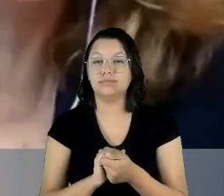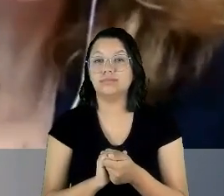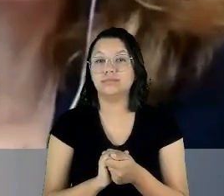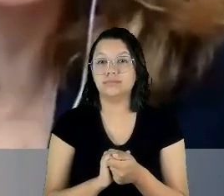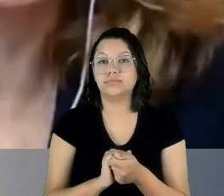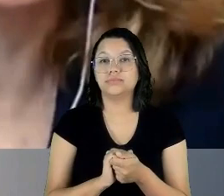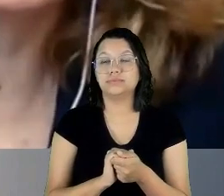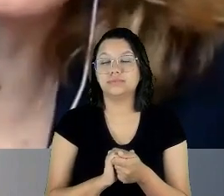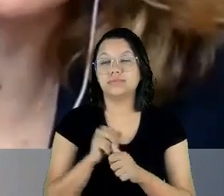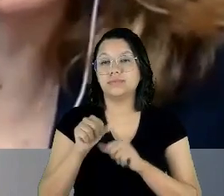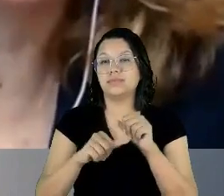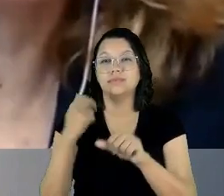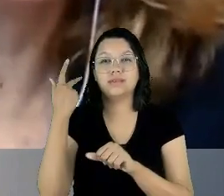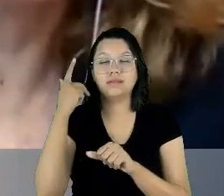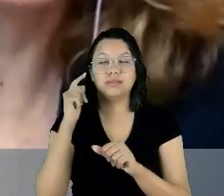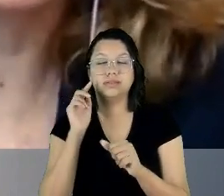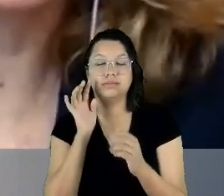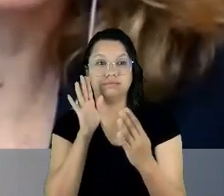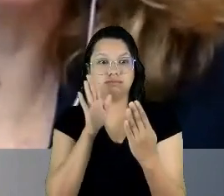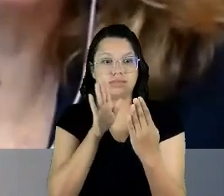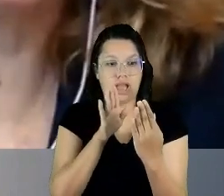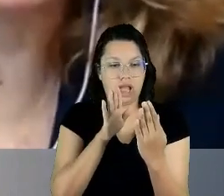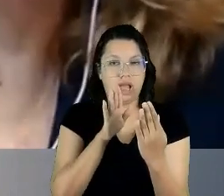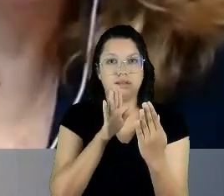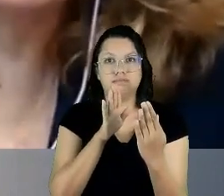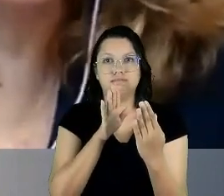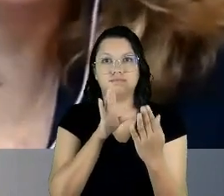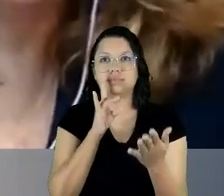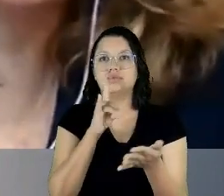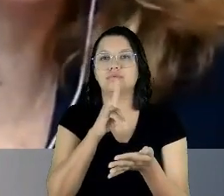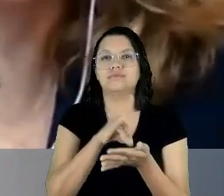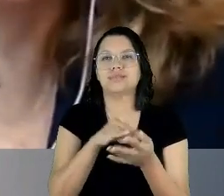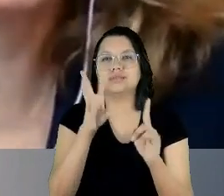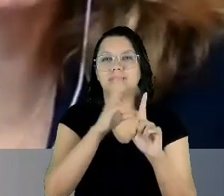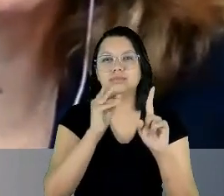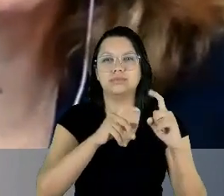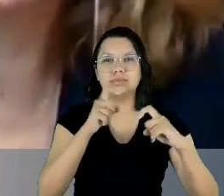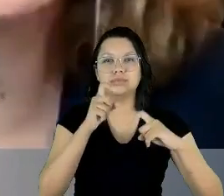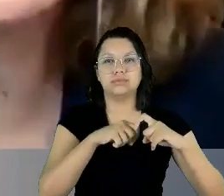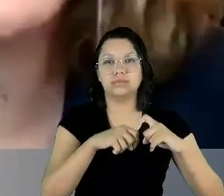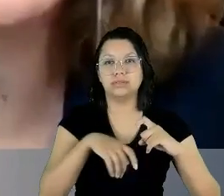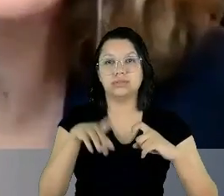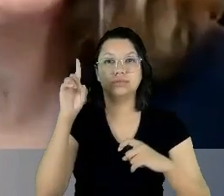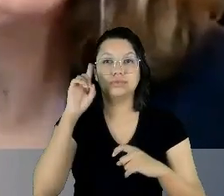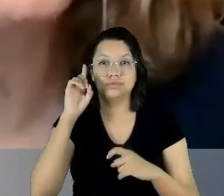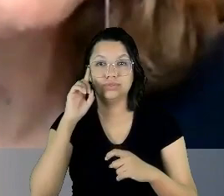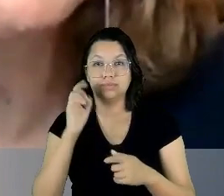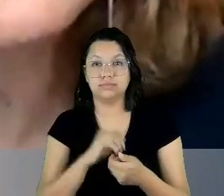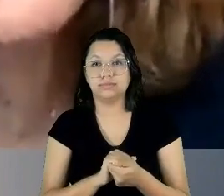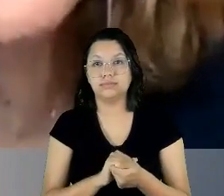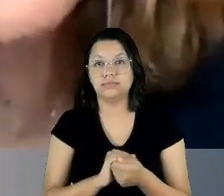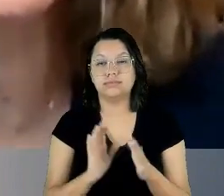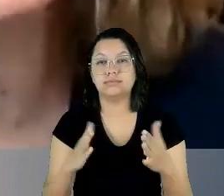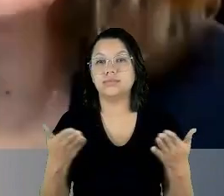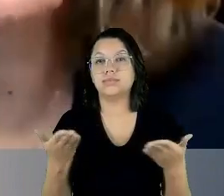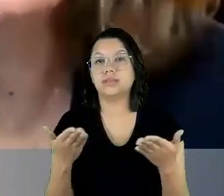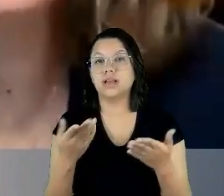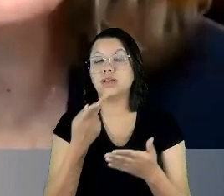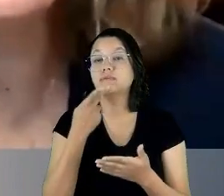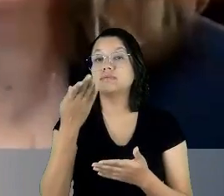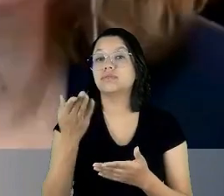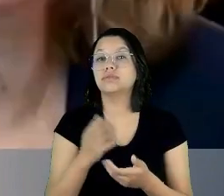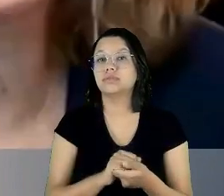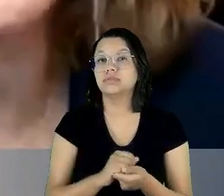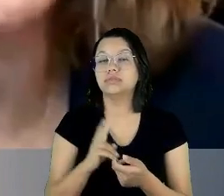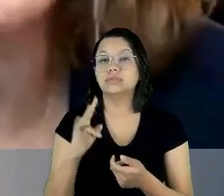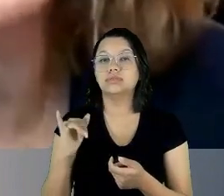com que a gente encara o fato da importunação acontecer no cotidiano. Então, agora eu vou passar a palavra